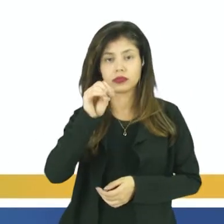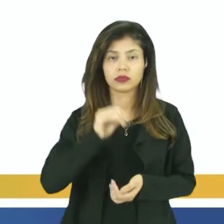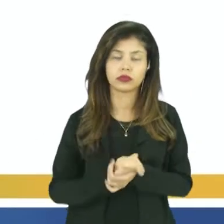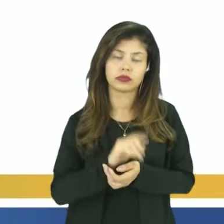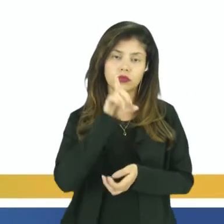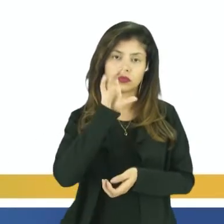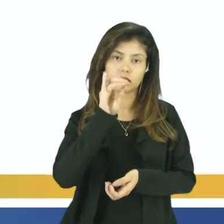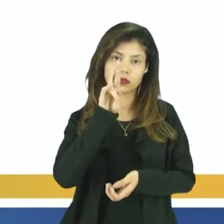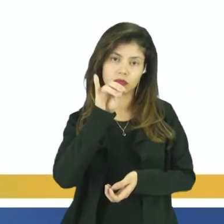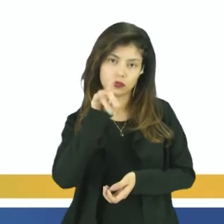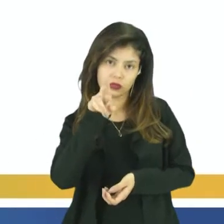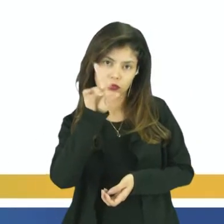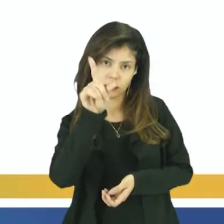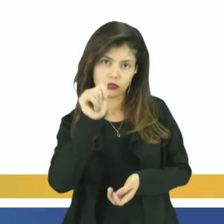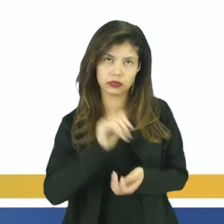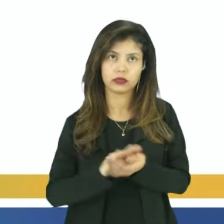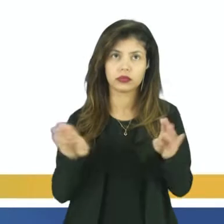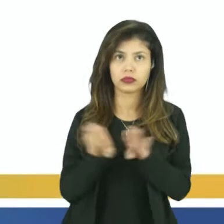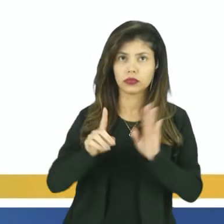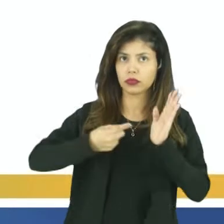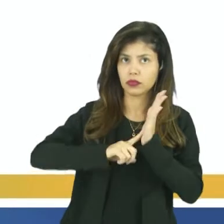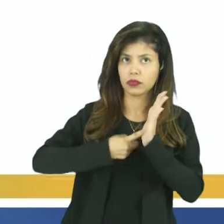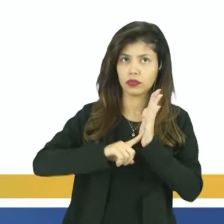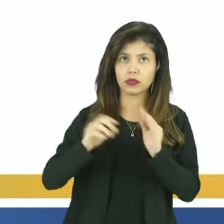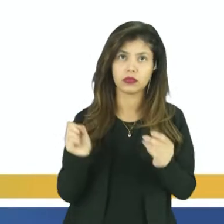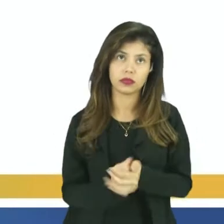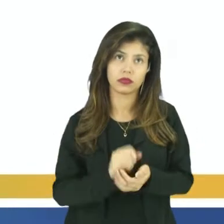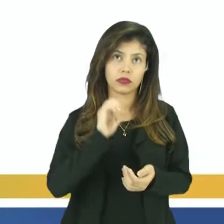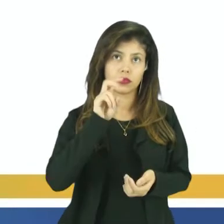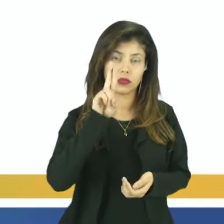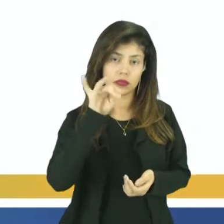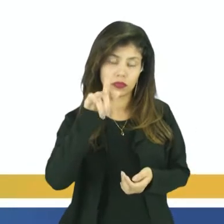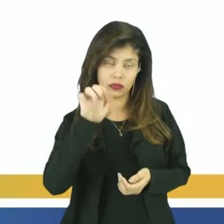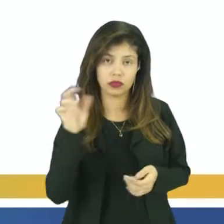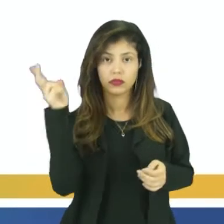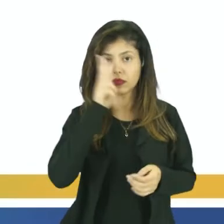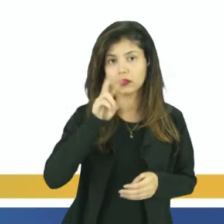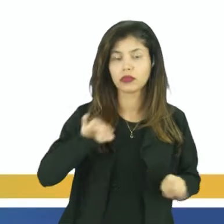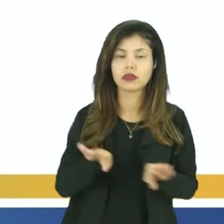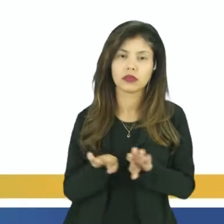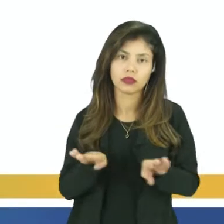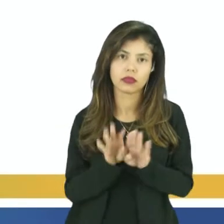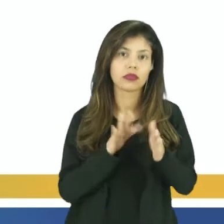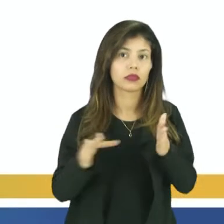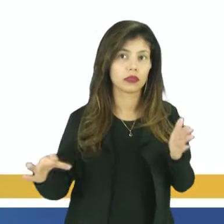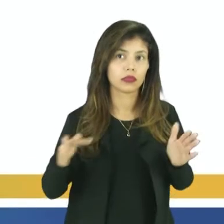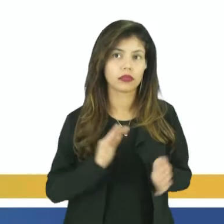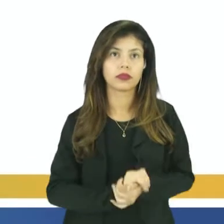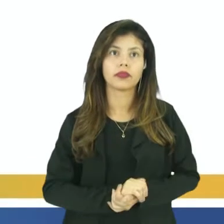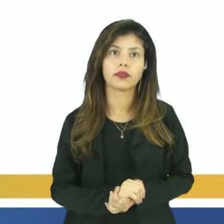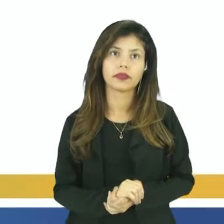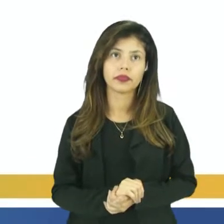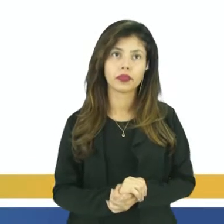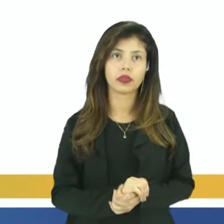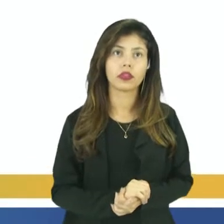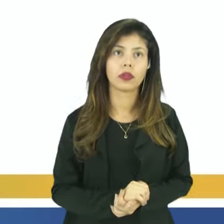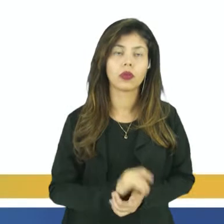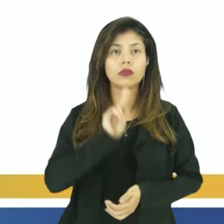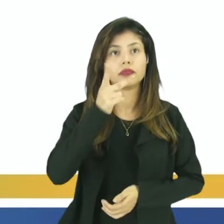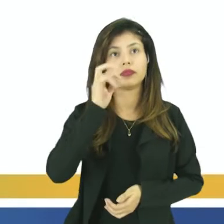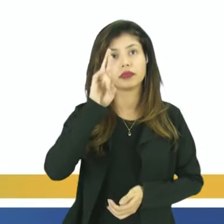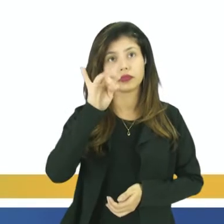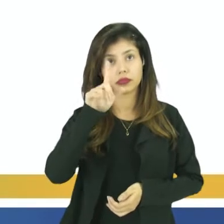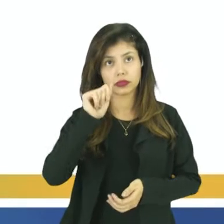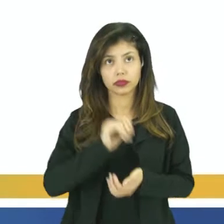o ponto de intersecção, a origem, como bem lembrado lá nas funções. O eixo